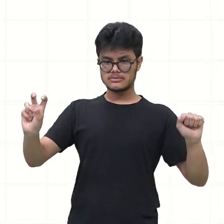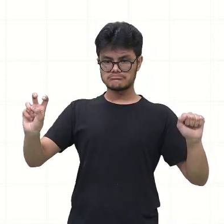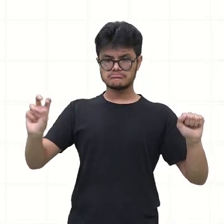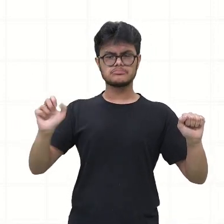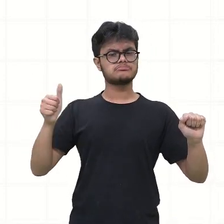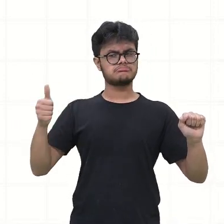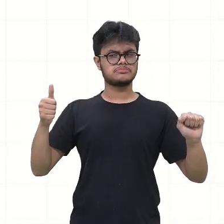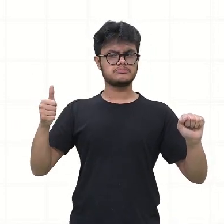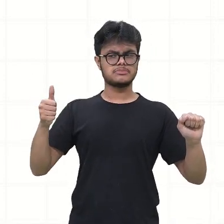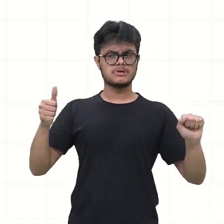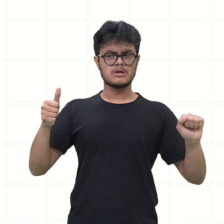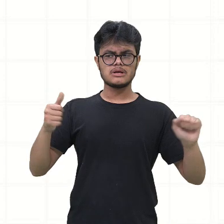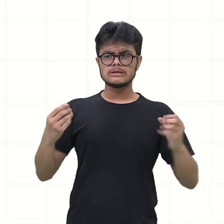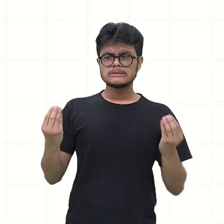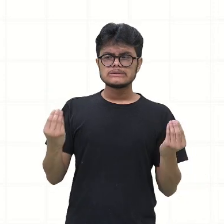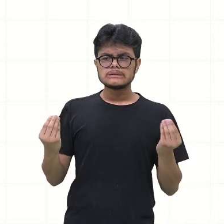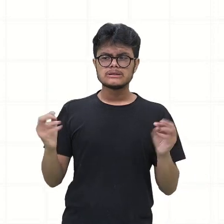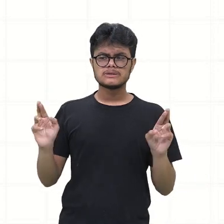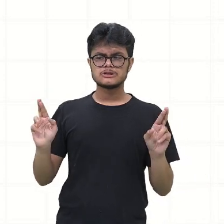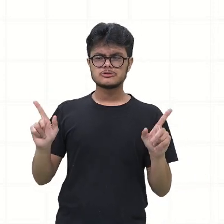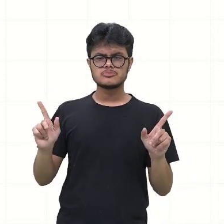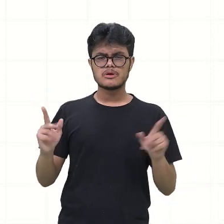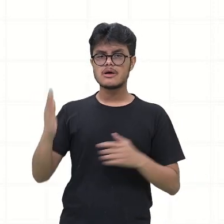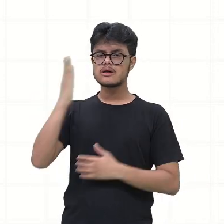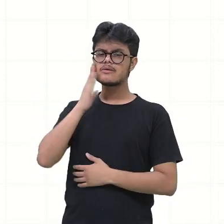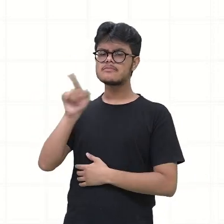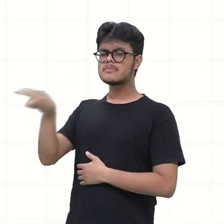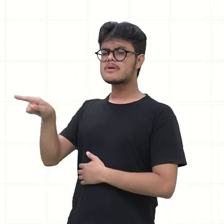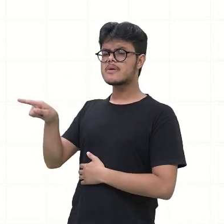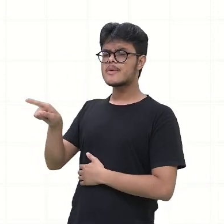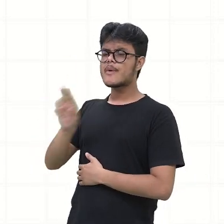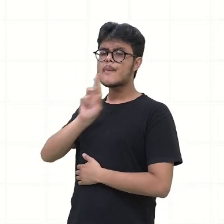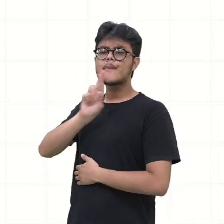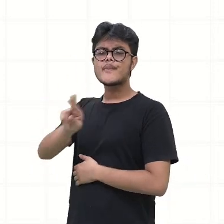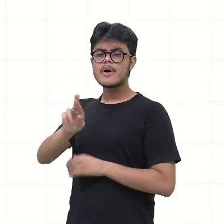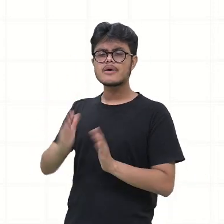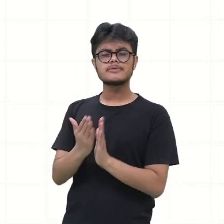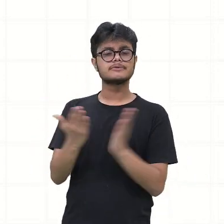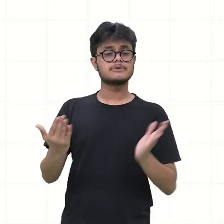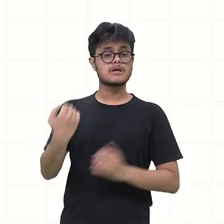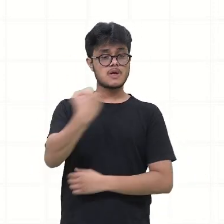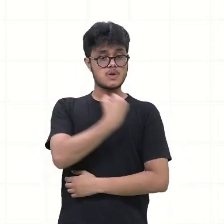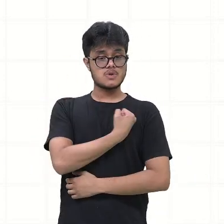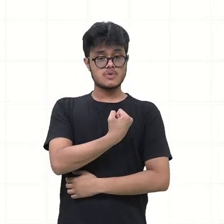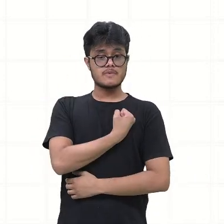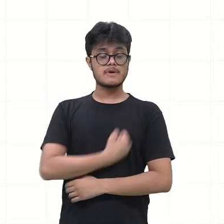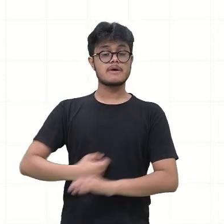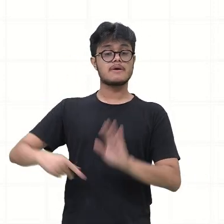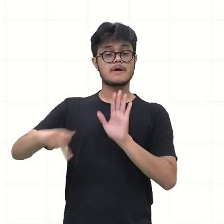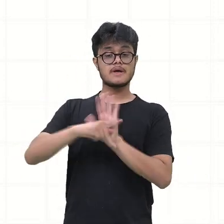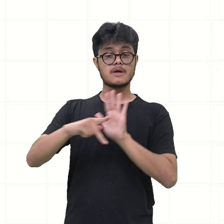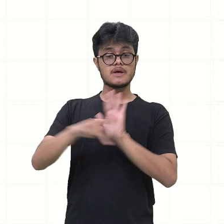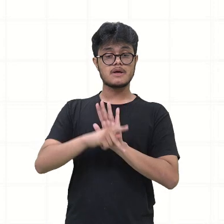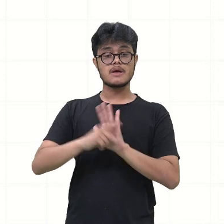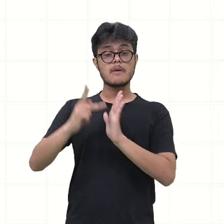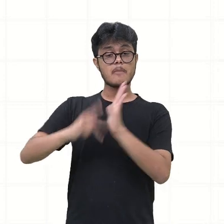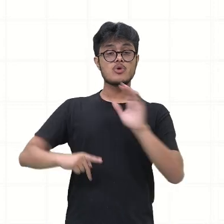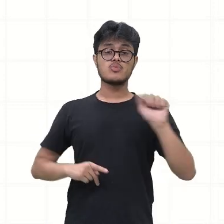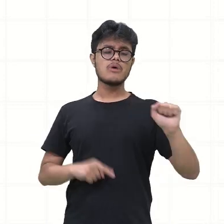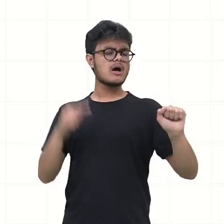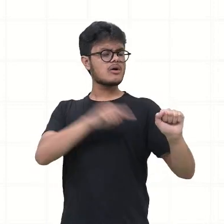o ponto 5. Assinale a alternativa que indica o número correspondente ao ponto